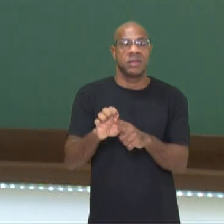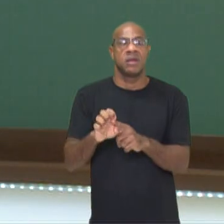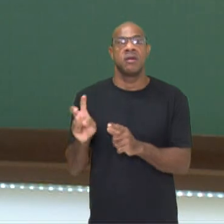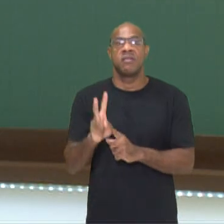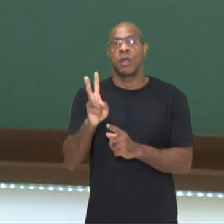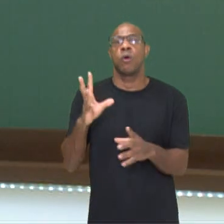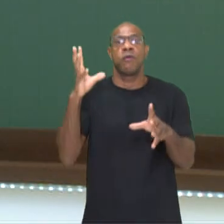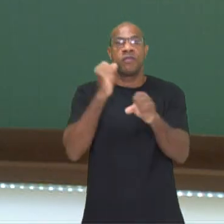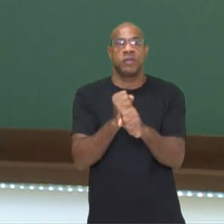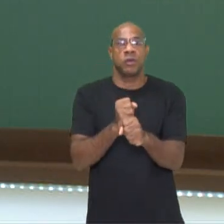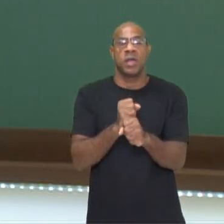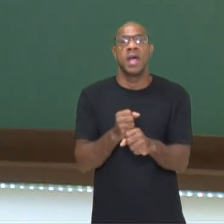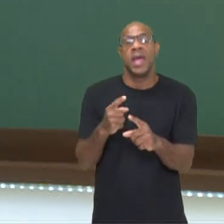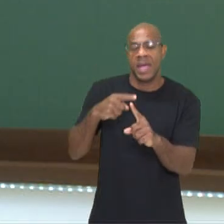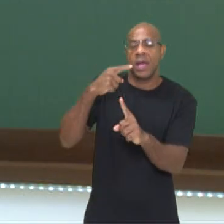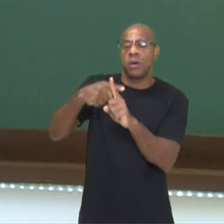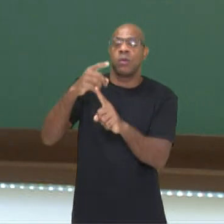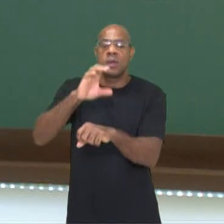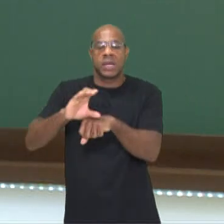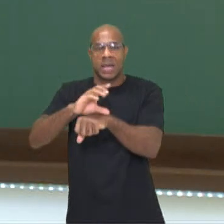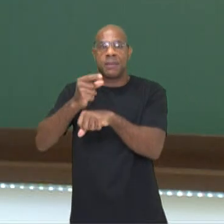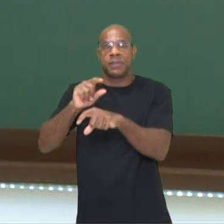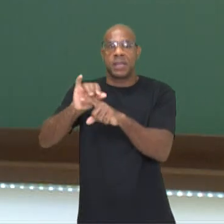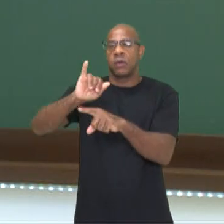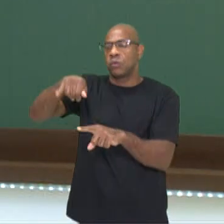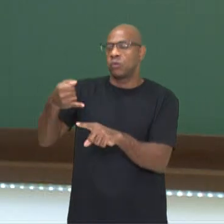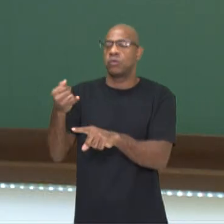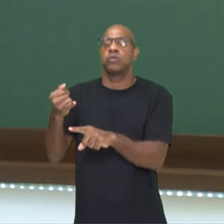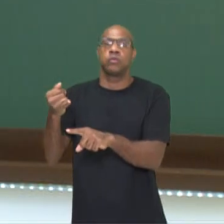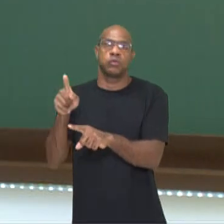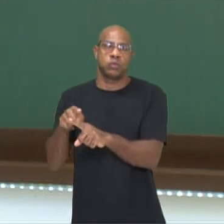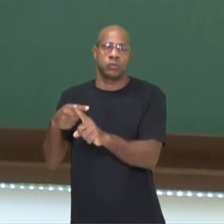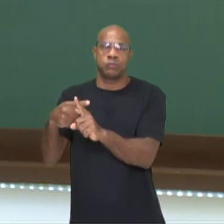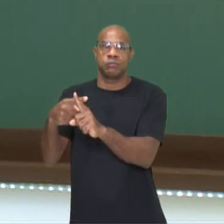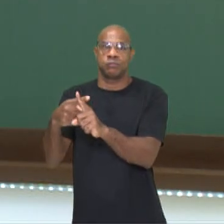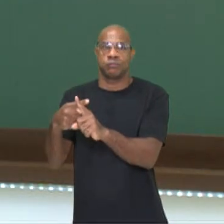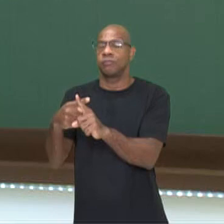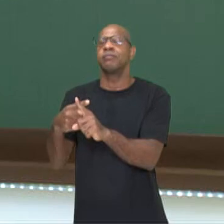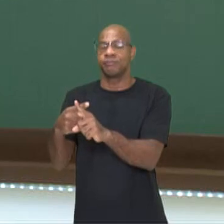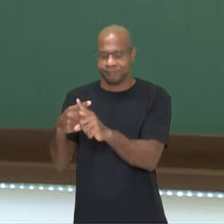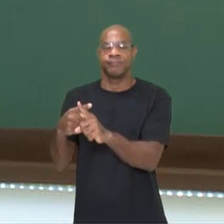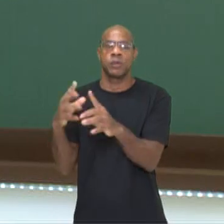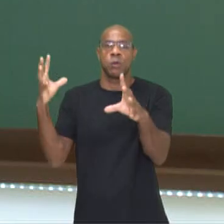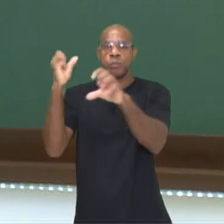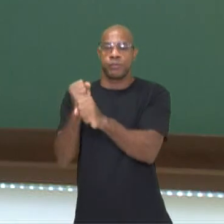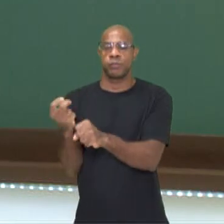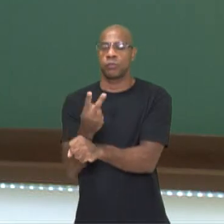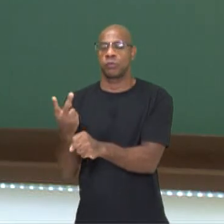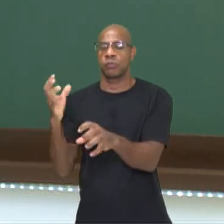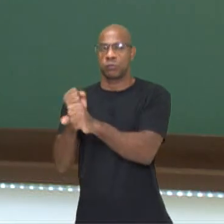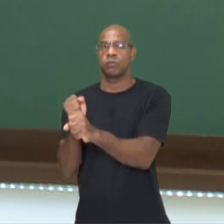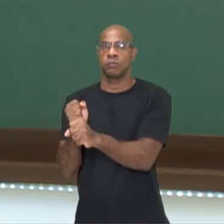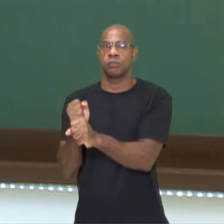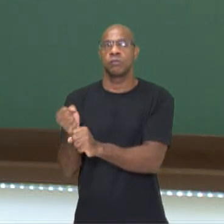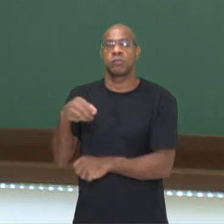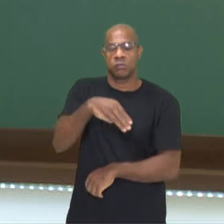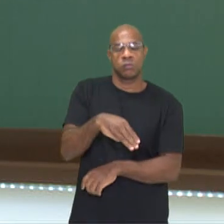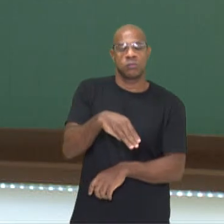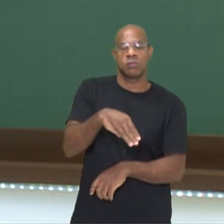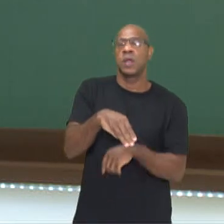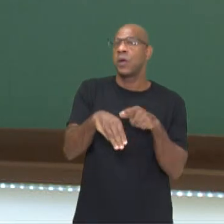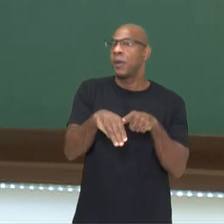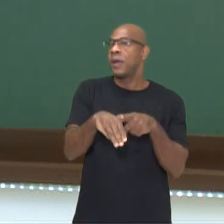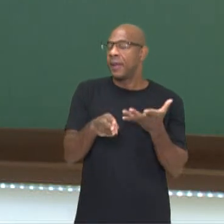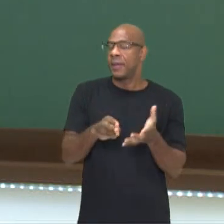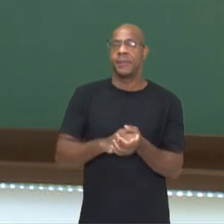é a união do capital com o juro. O capital, lembra, é o valor principal. E os juros, a soma desses dois, vai me dar o